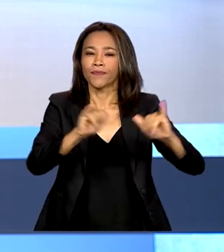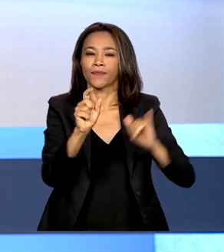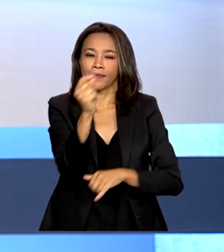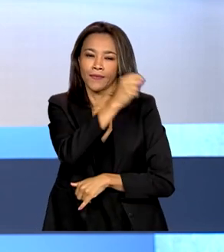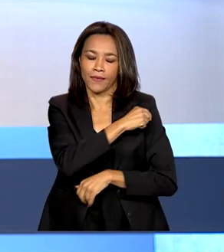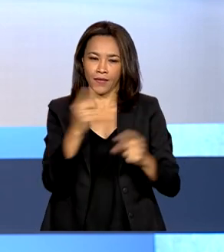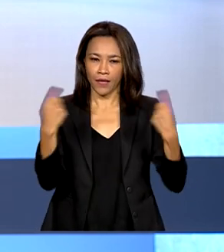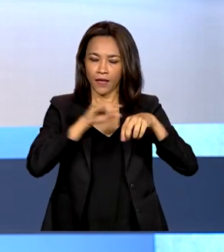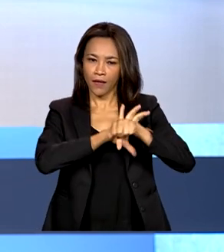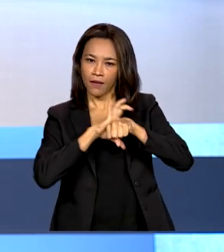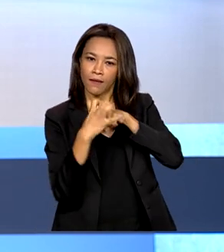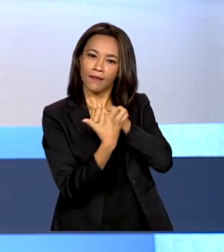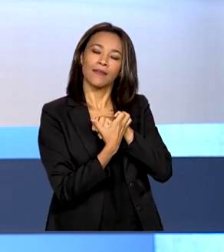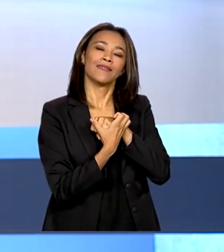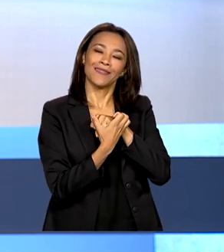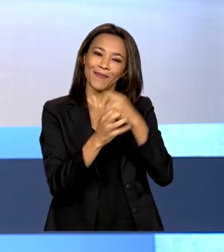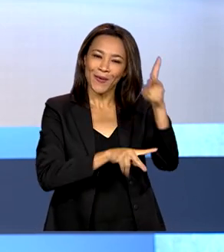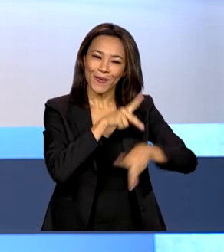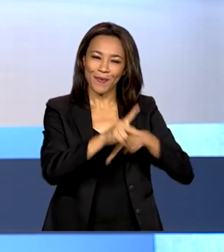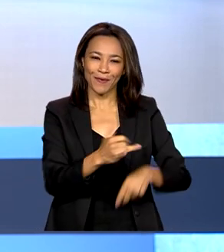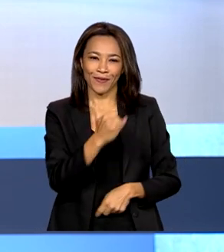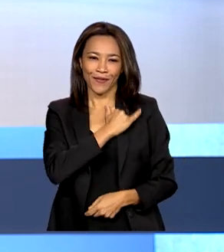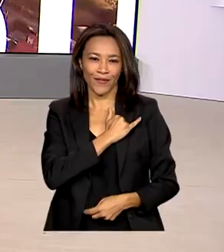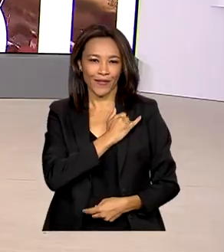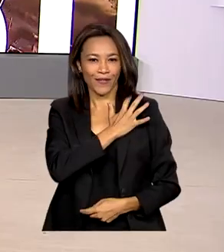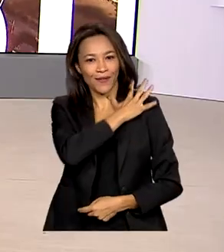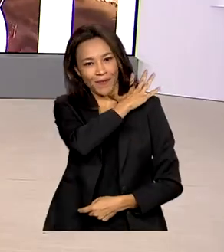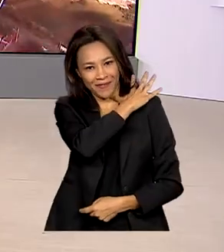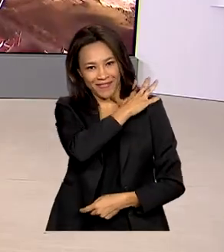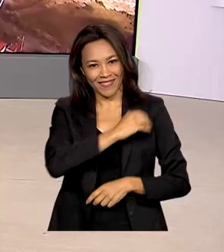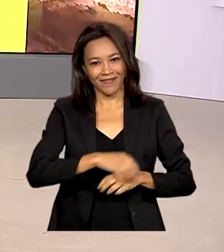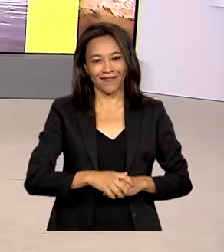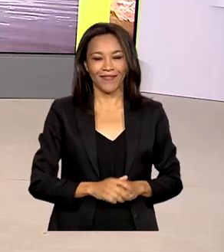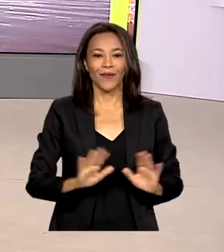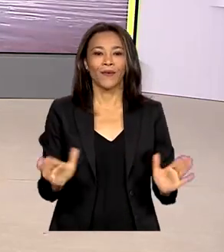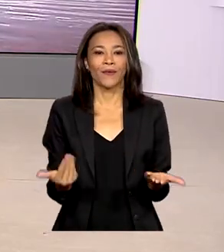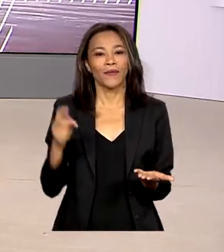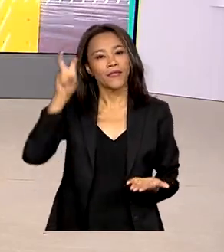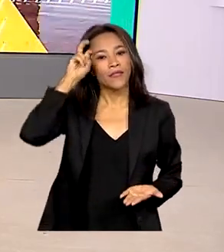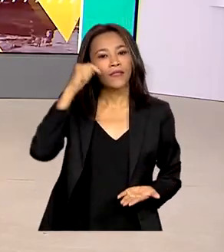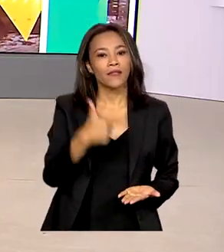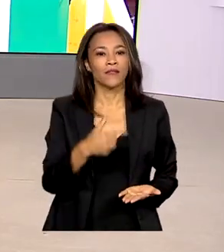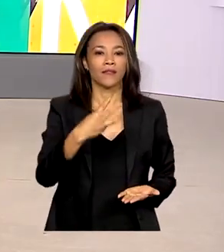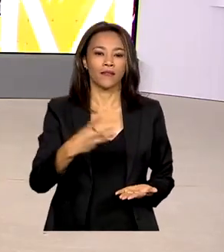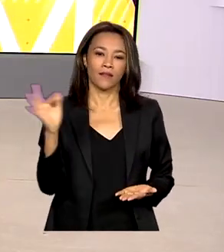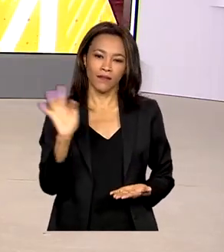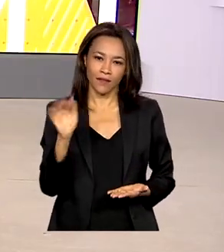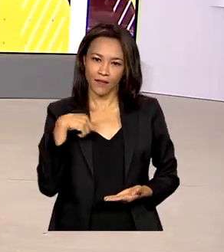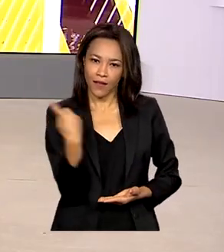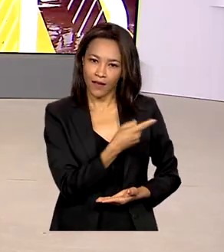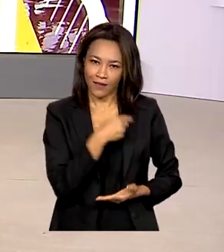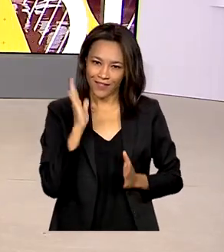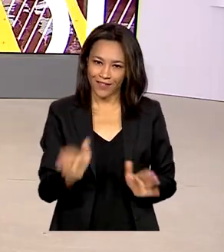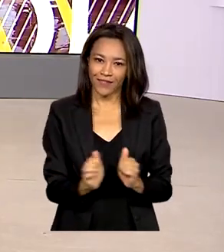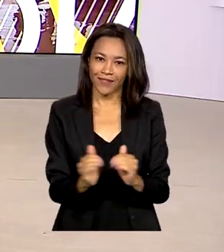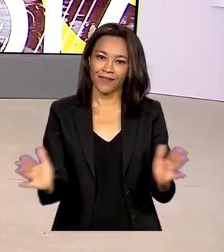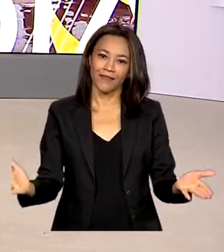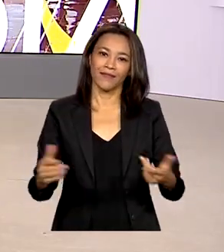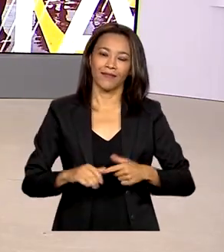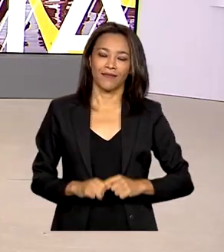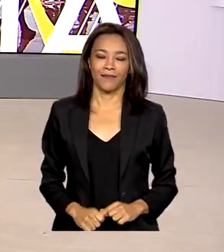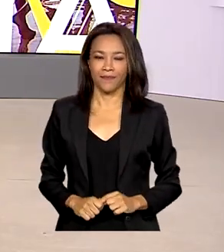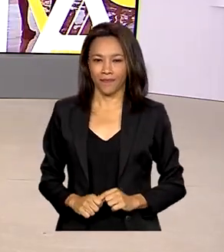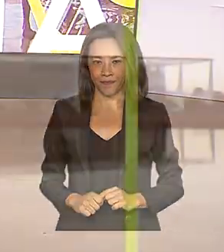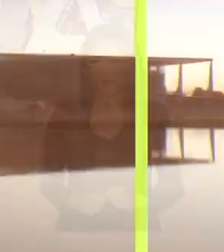contra a Covid-19 para o povo Yanomami. Quinta-feira, 23 de fevereiro, Brasil em Dia já está no